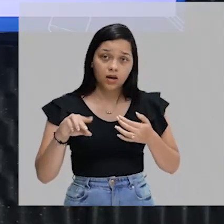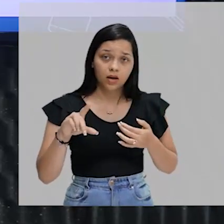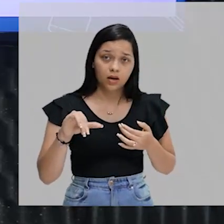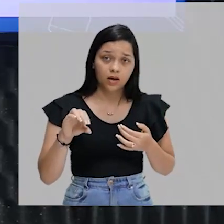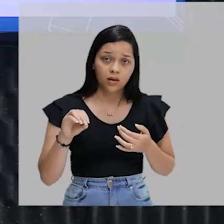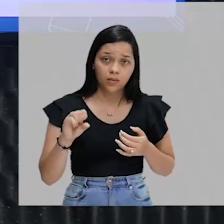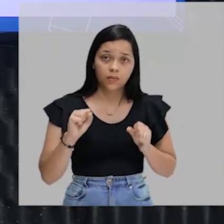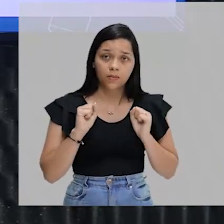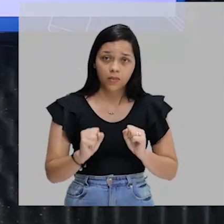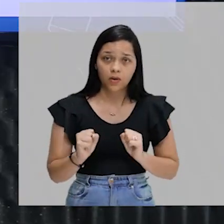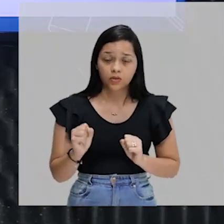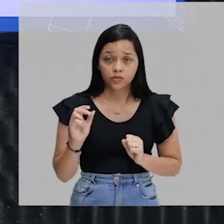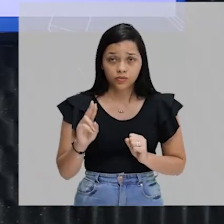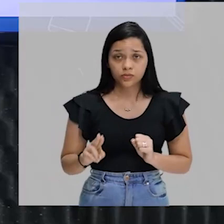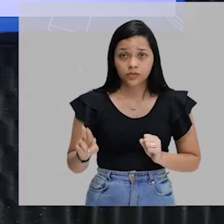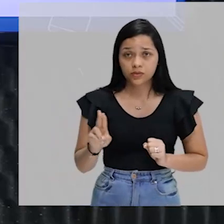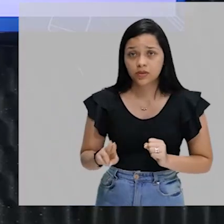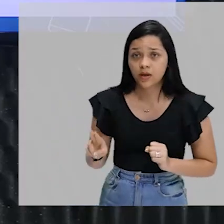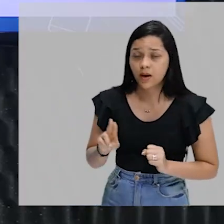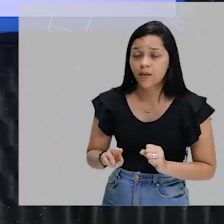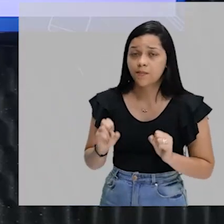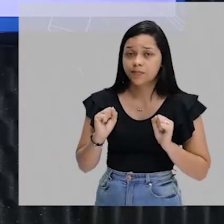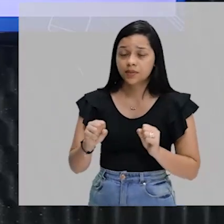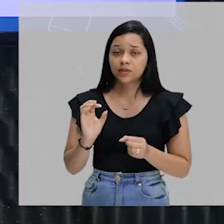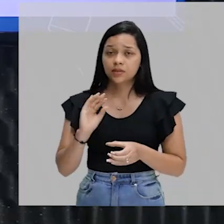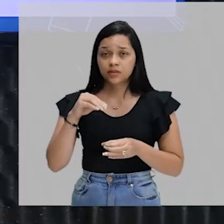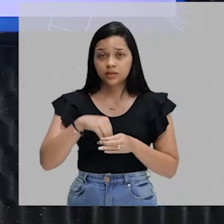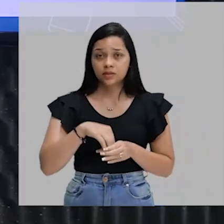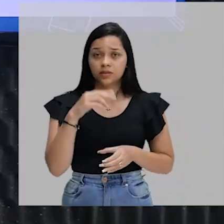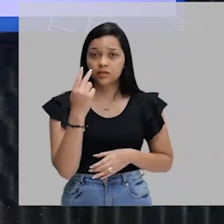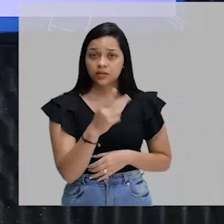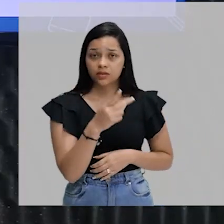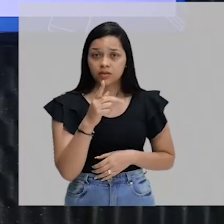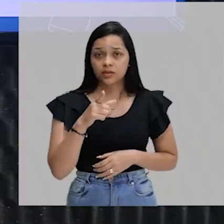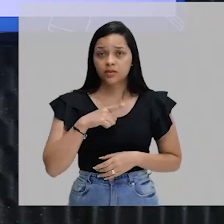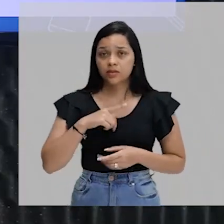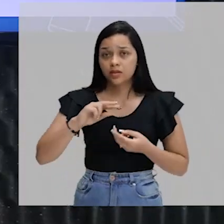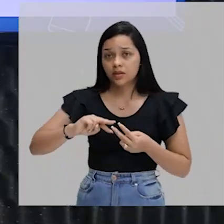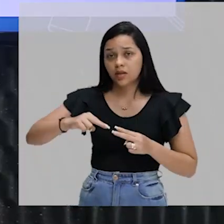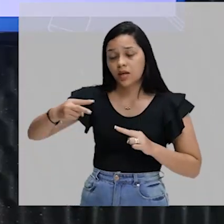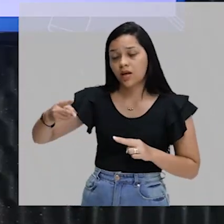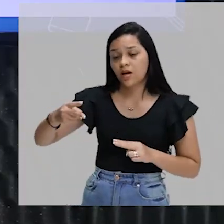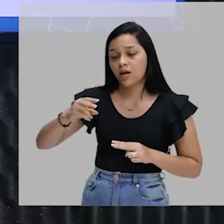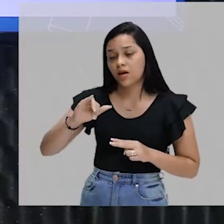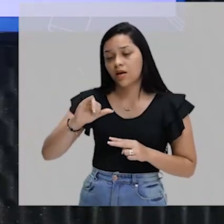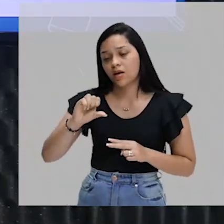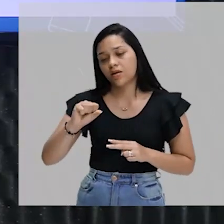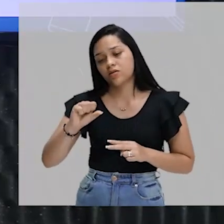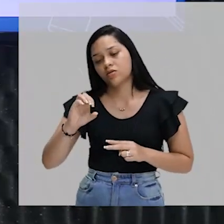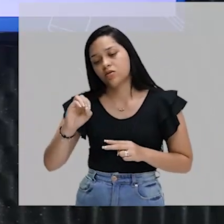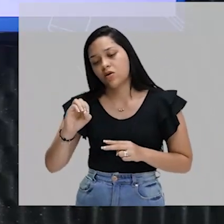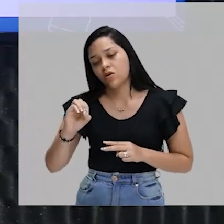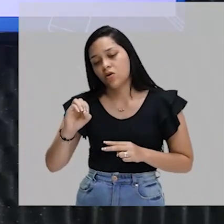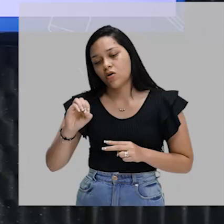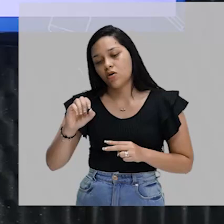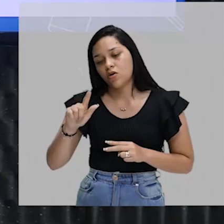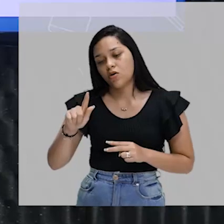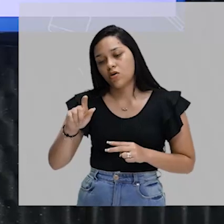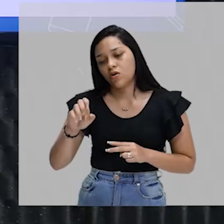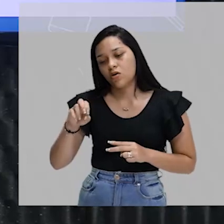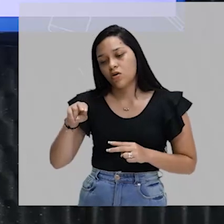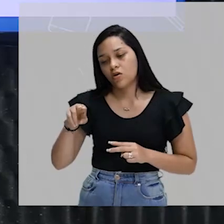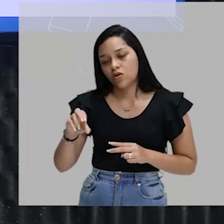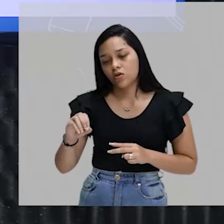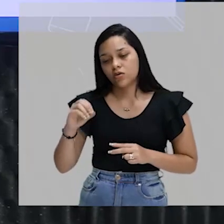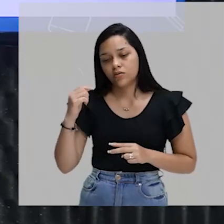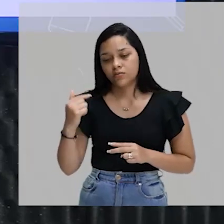utilizar plasmídios para inserir neles fragmentos de DNA exógeno. DNA exógeno é o DNA que